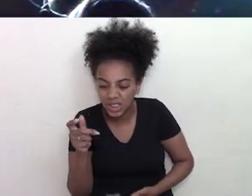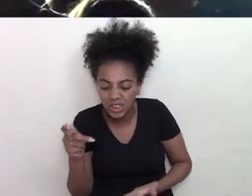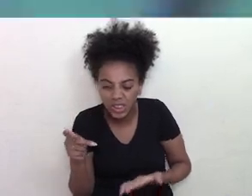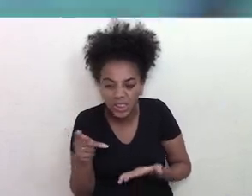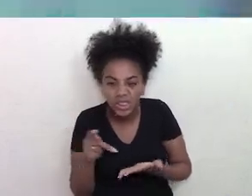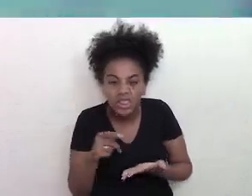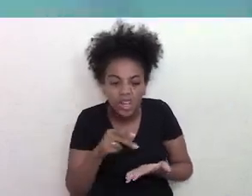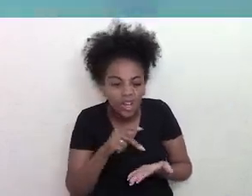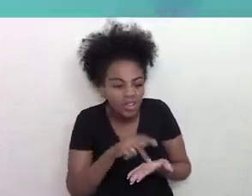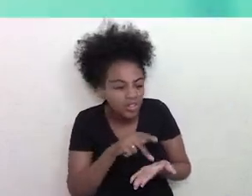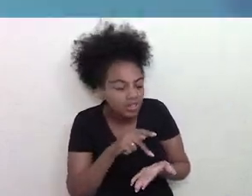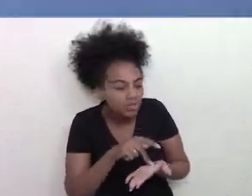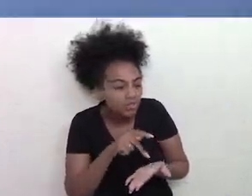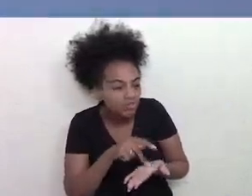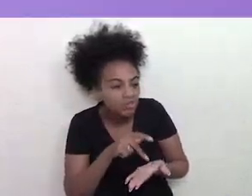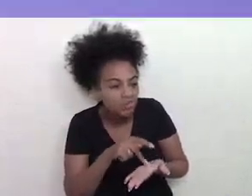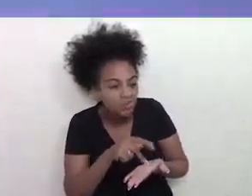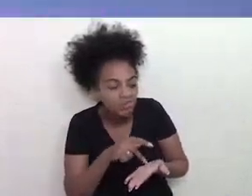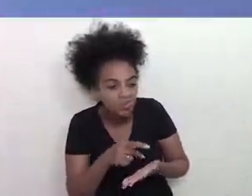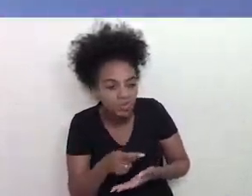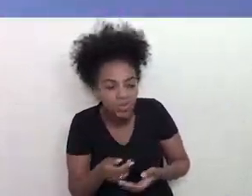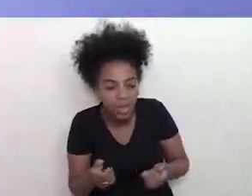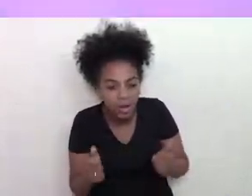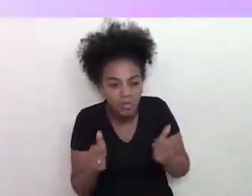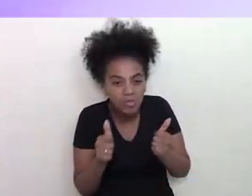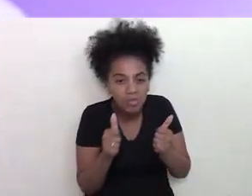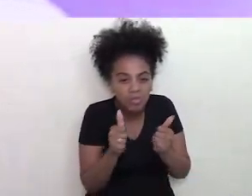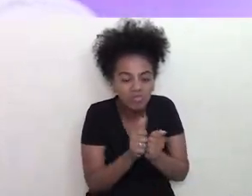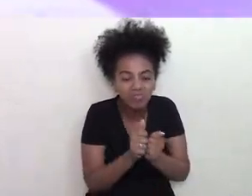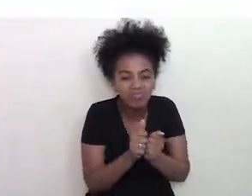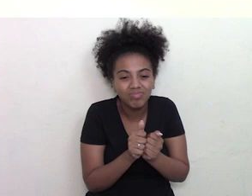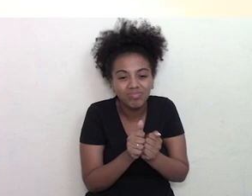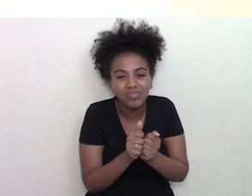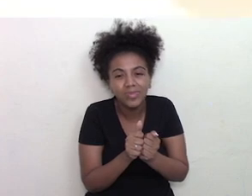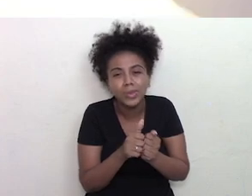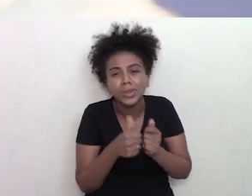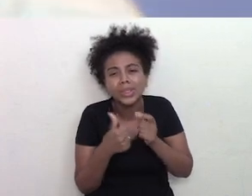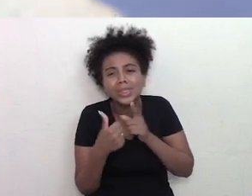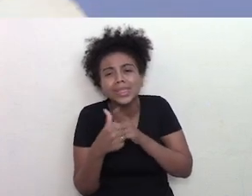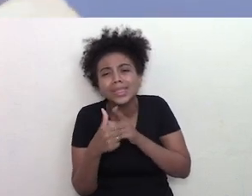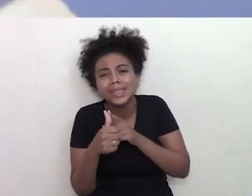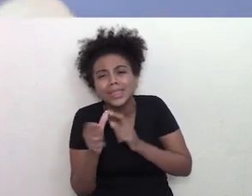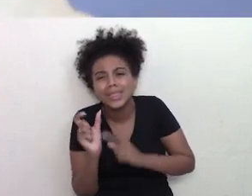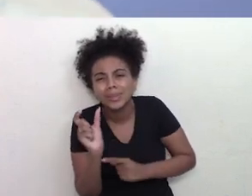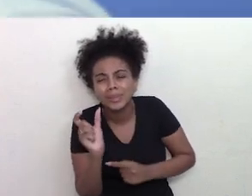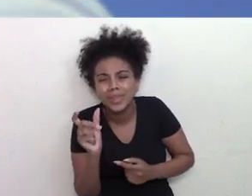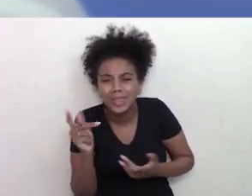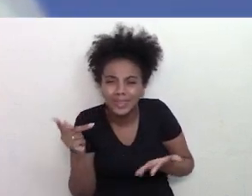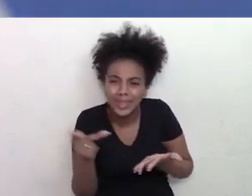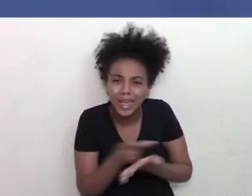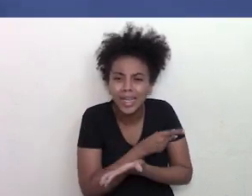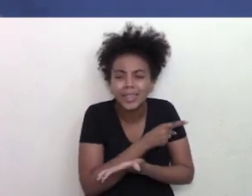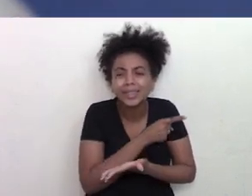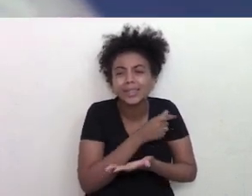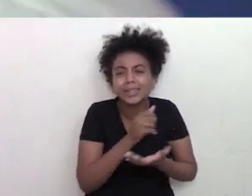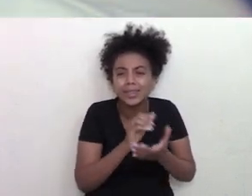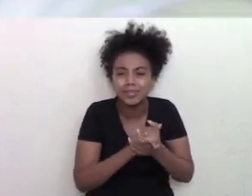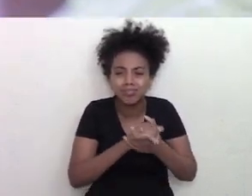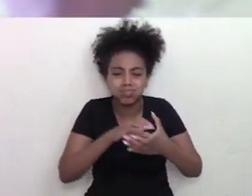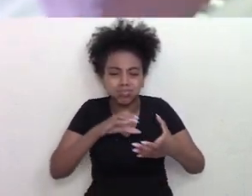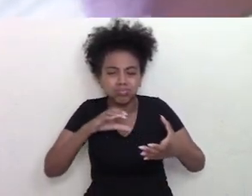conquistar. E uma só errada pra te perder. Lindão!